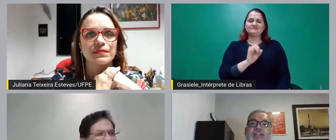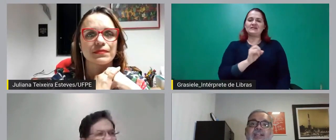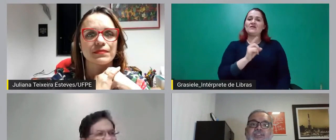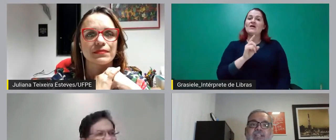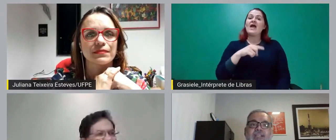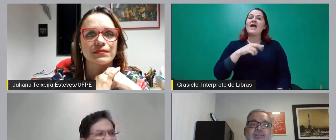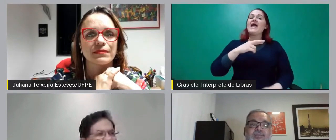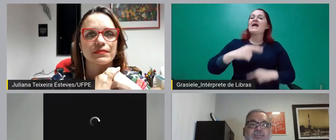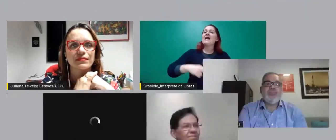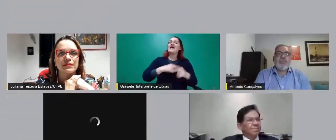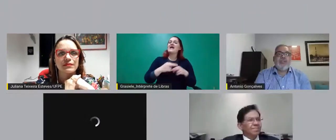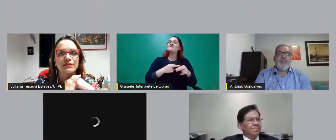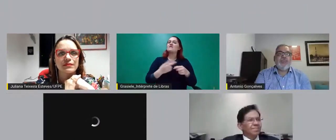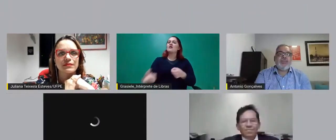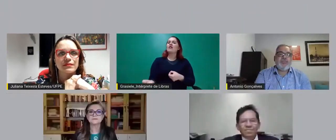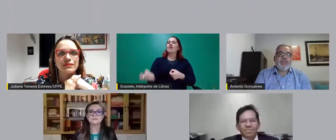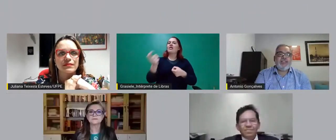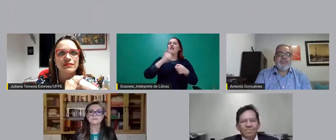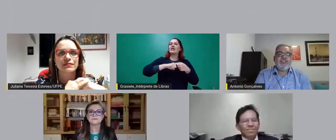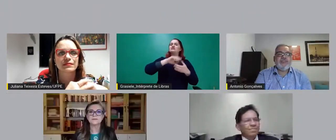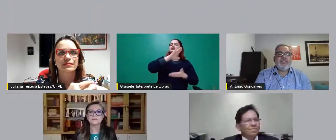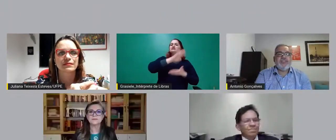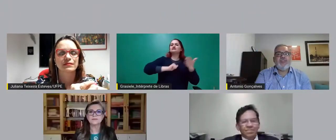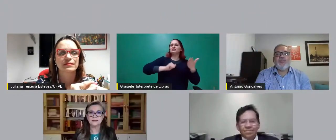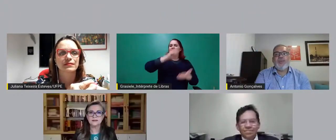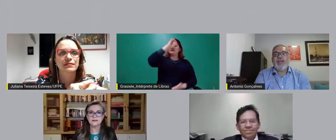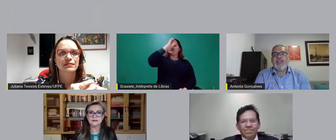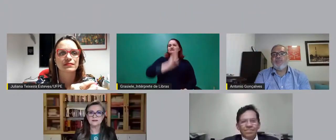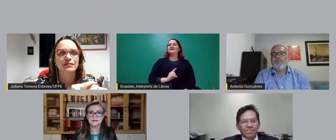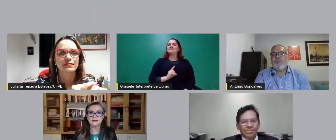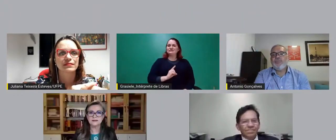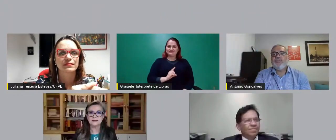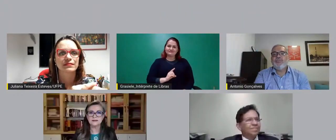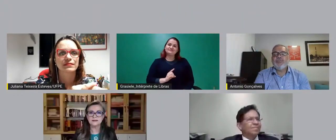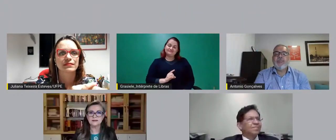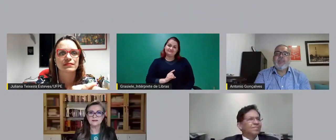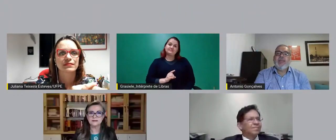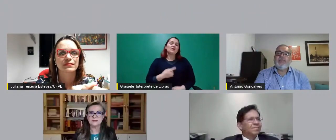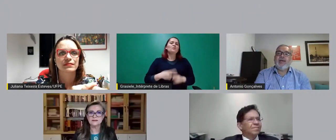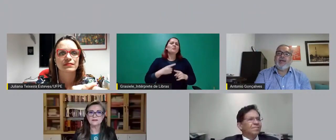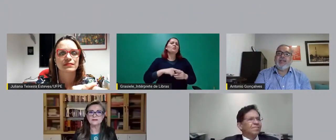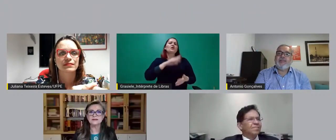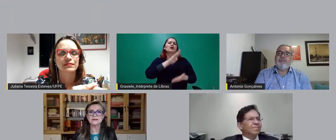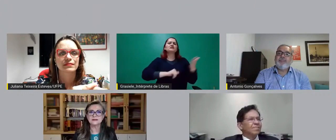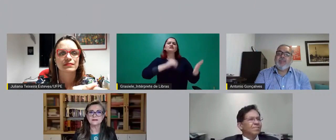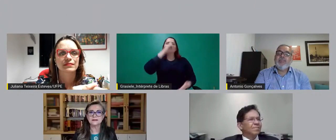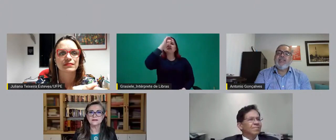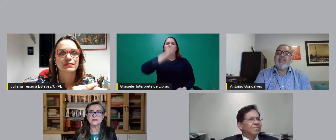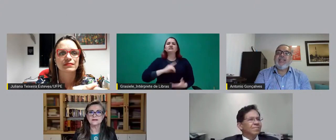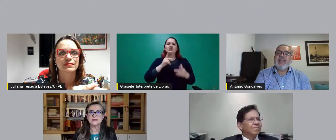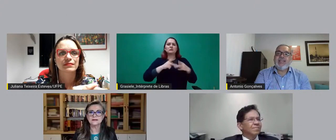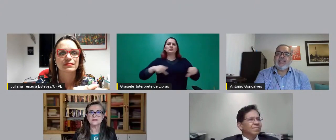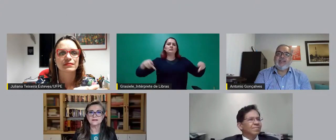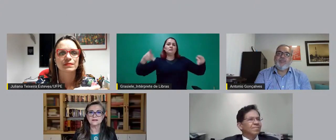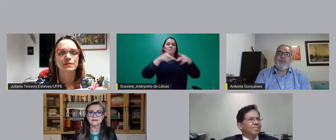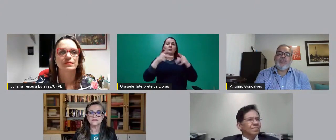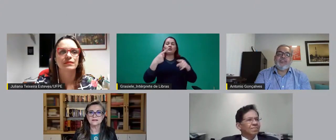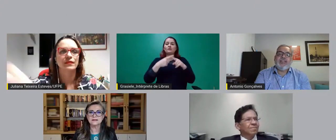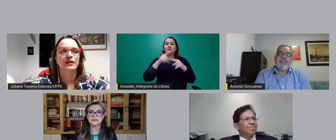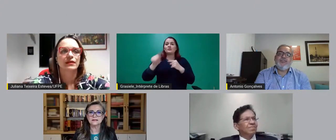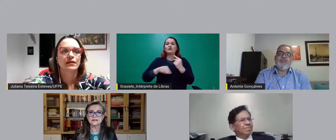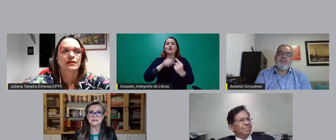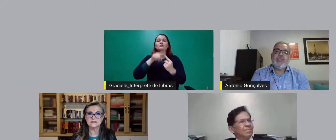e retirar direitos numa perspectiva de acumular recursos para manter